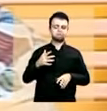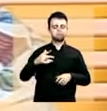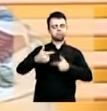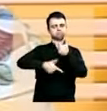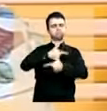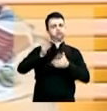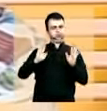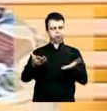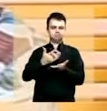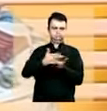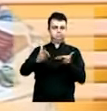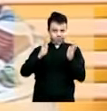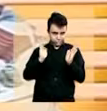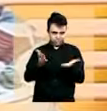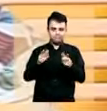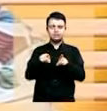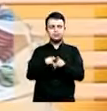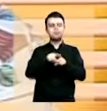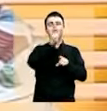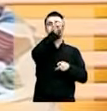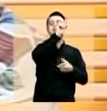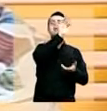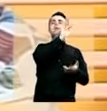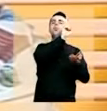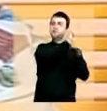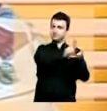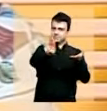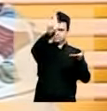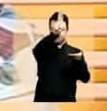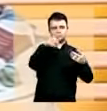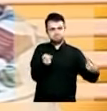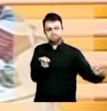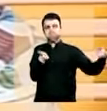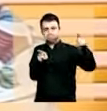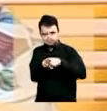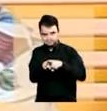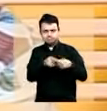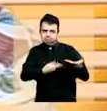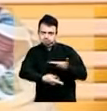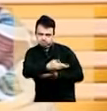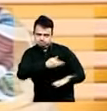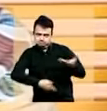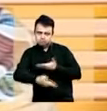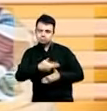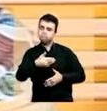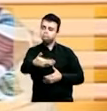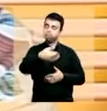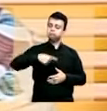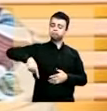Então, está sendo feito esse estudo junto com uma universidade, para que a gente possa